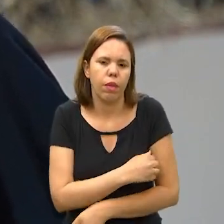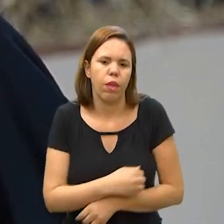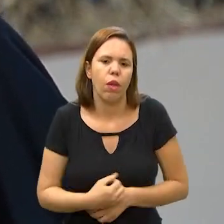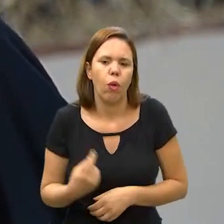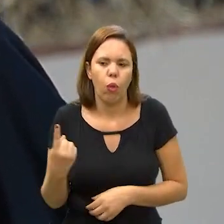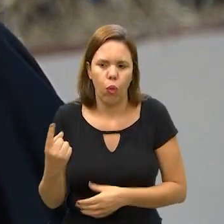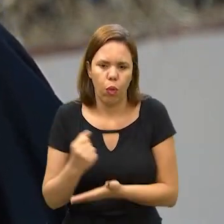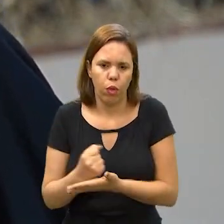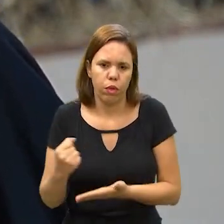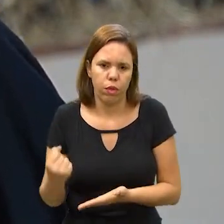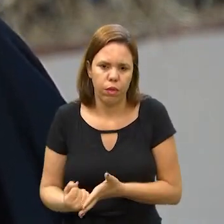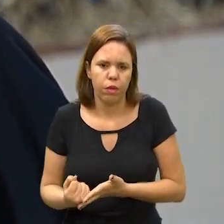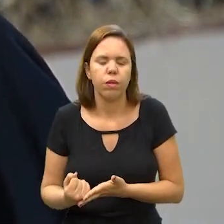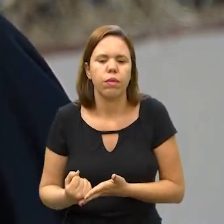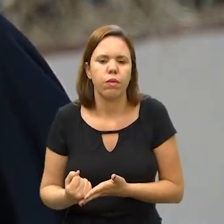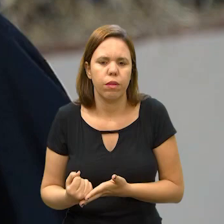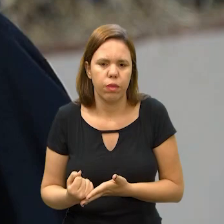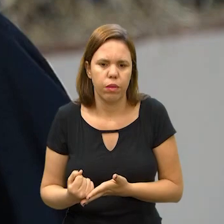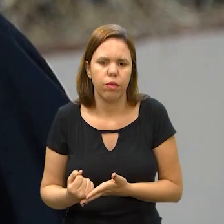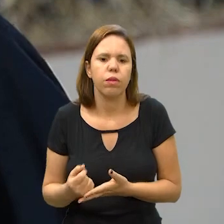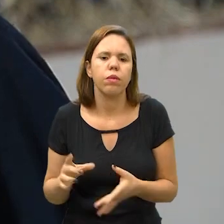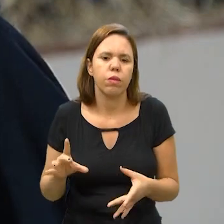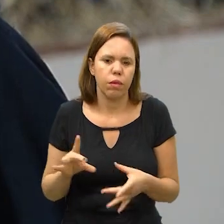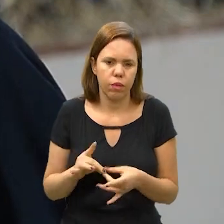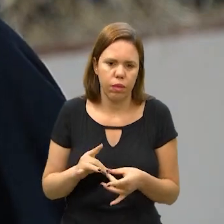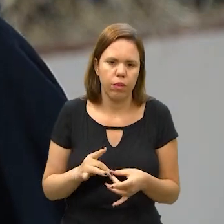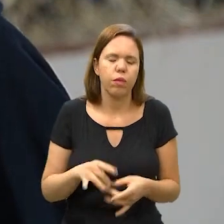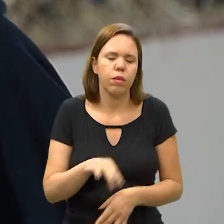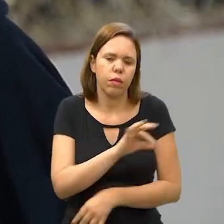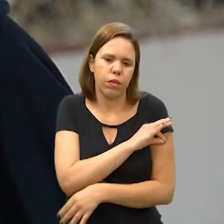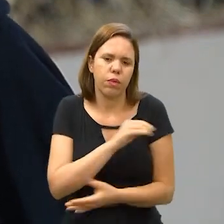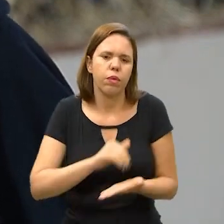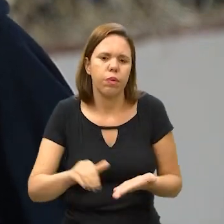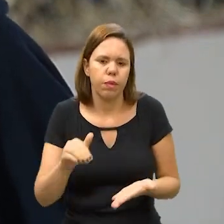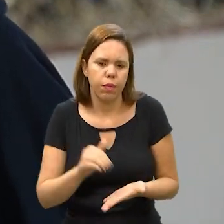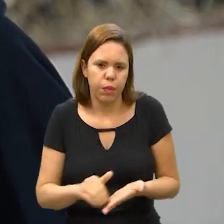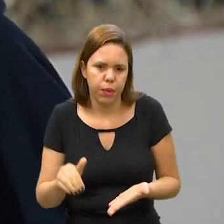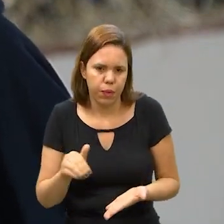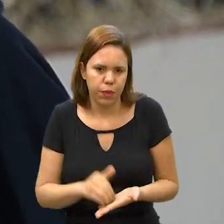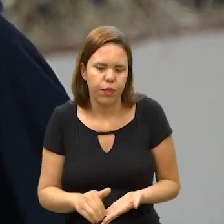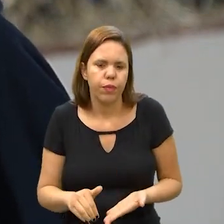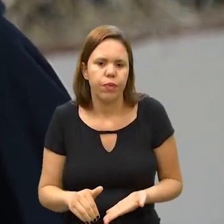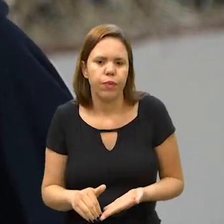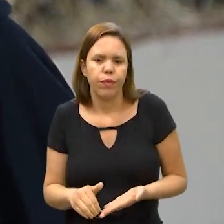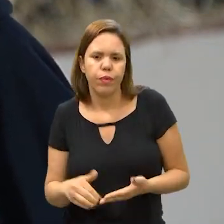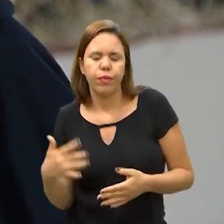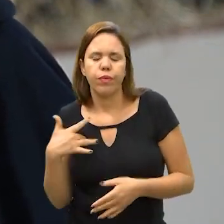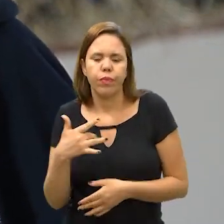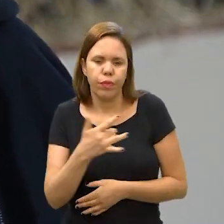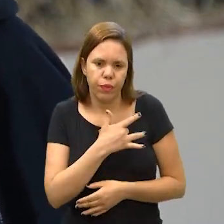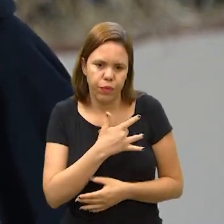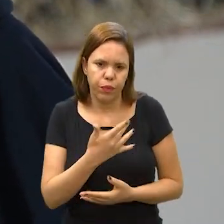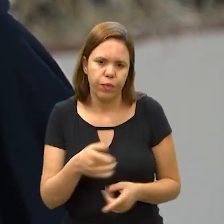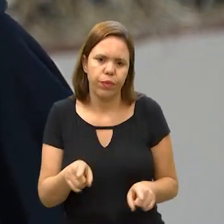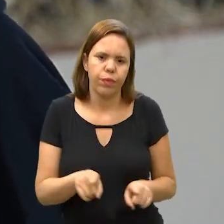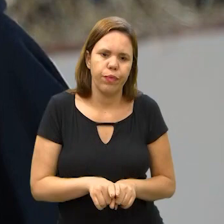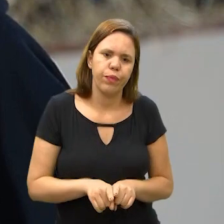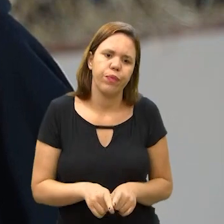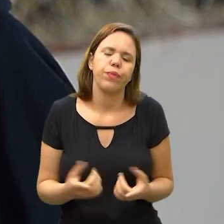um contrato com a Prefeitura, com a Secretaria Municipal de Saúde